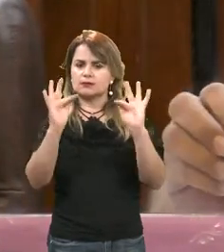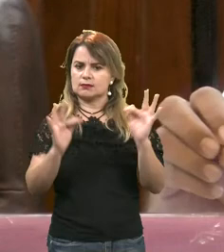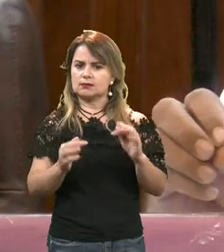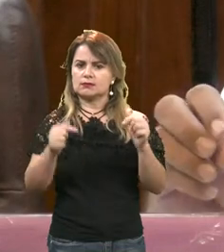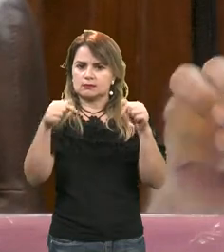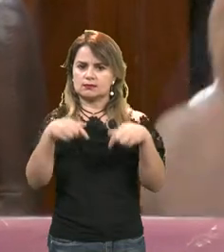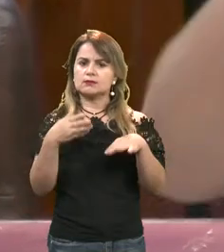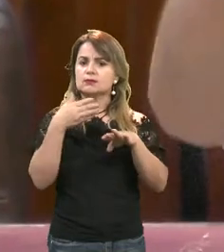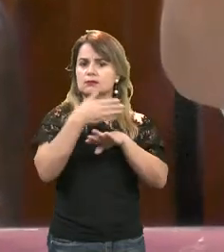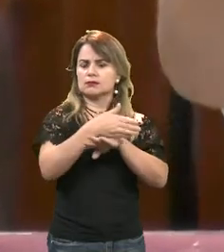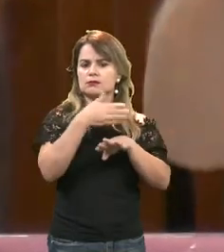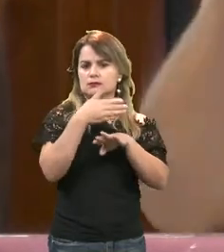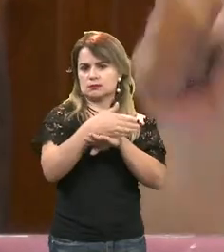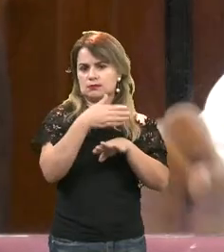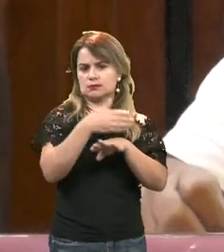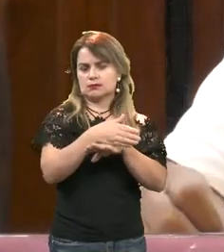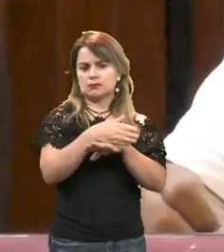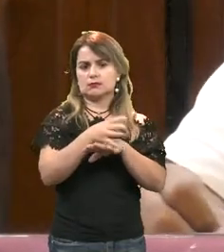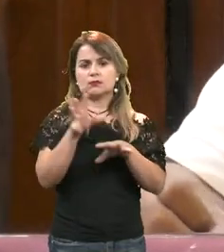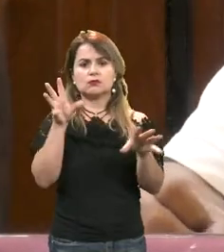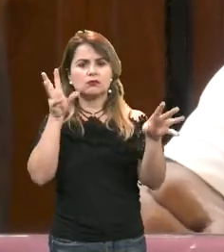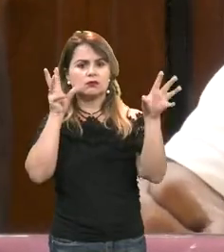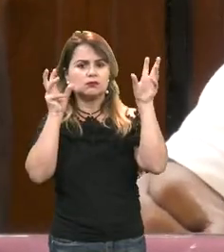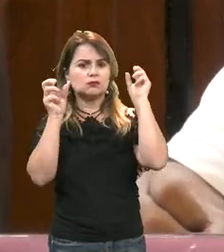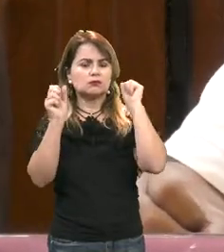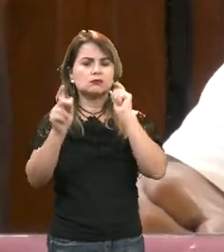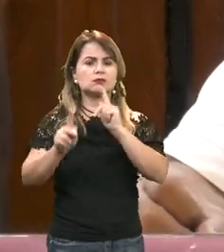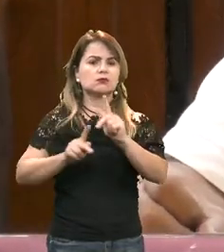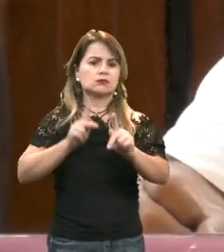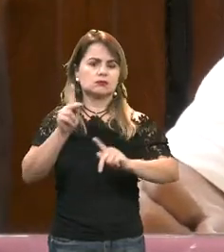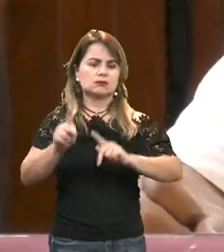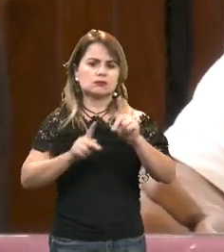hoje ouvindo os oradores, a qual eu,